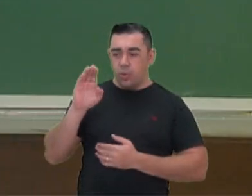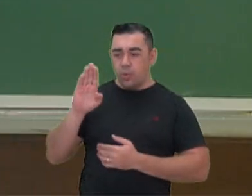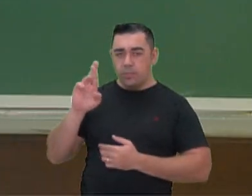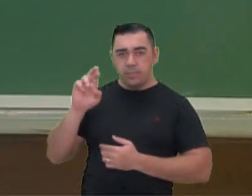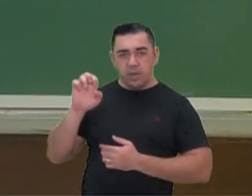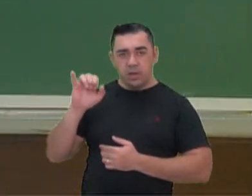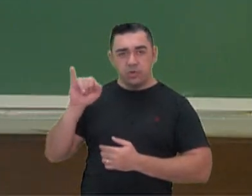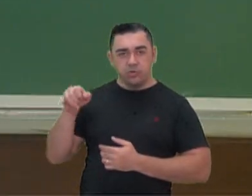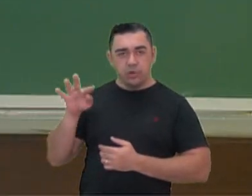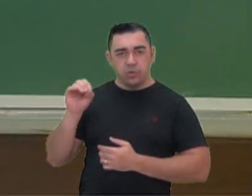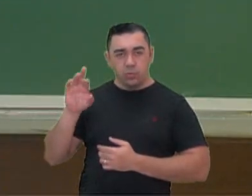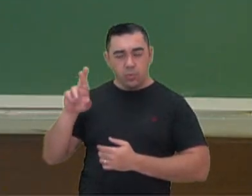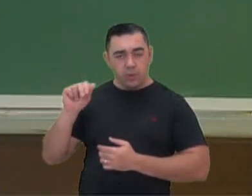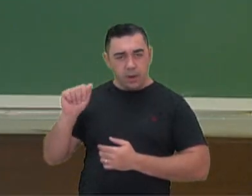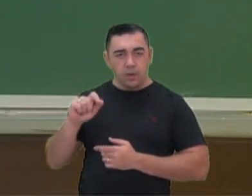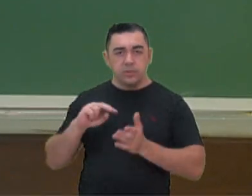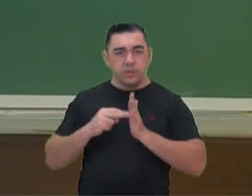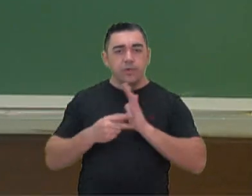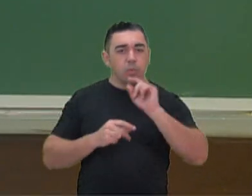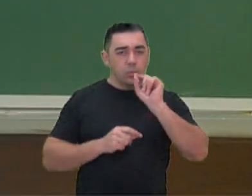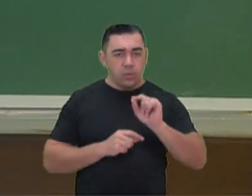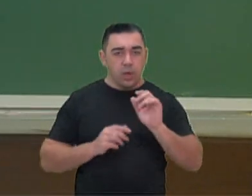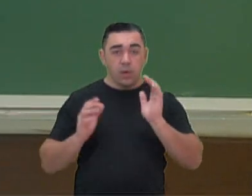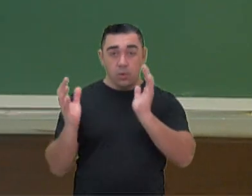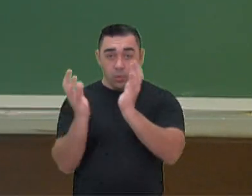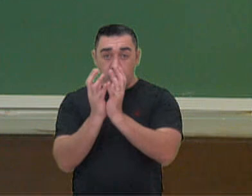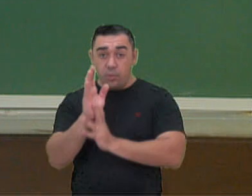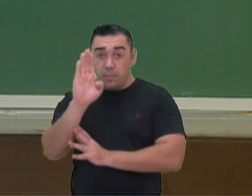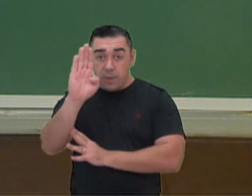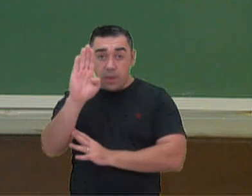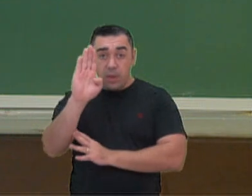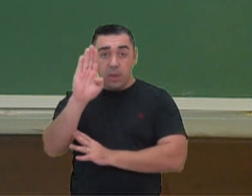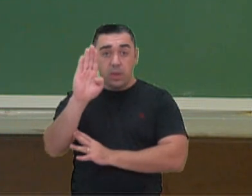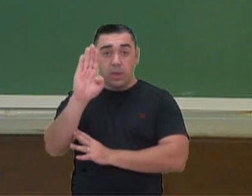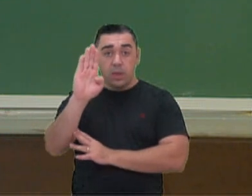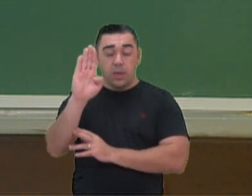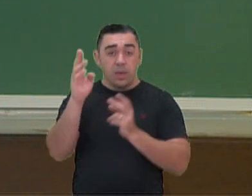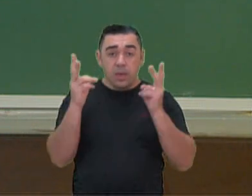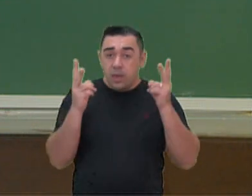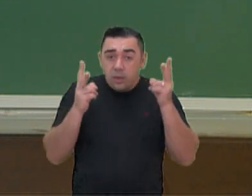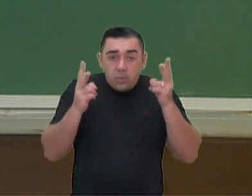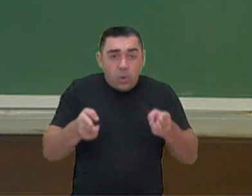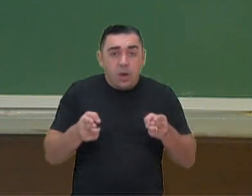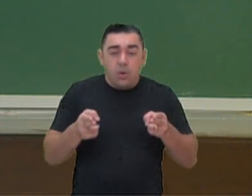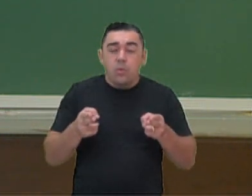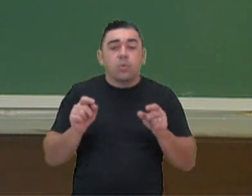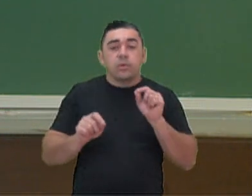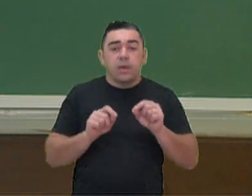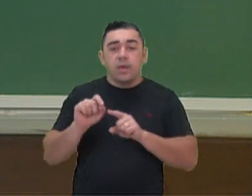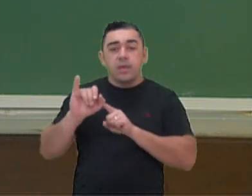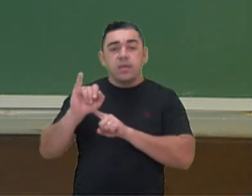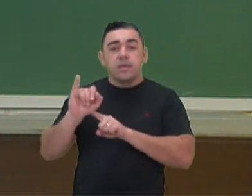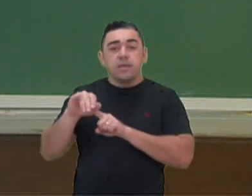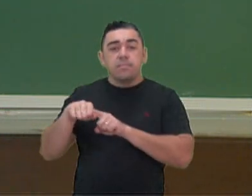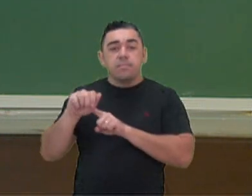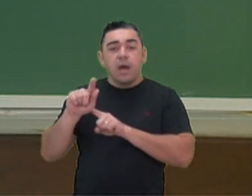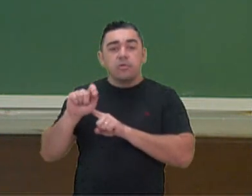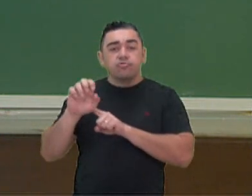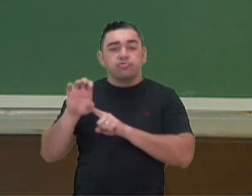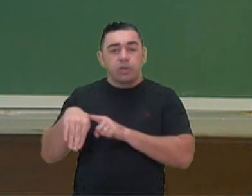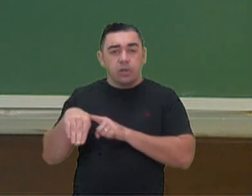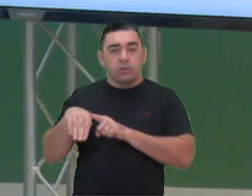Quando o contradomínio é igual à imagem, é igual ao conjunto imagem. Ou seja, no diagrama,